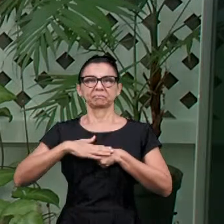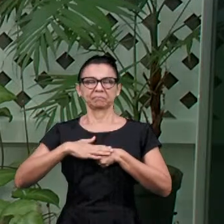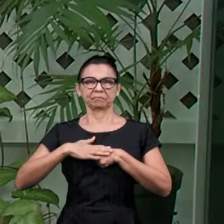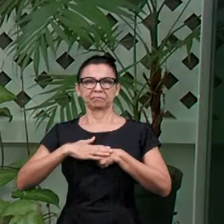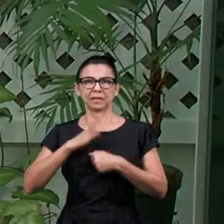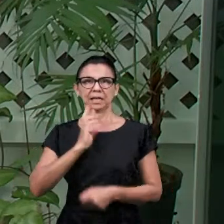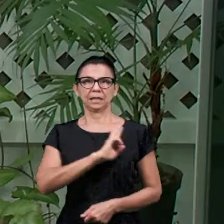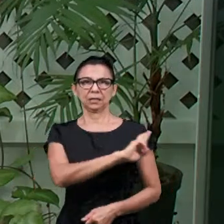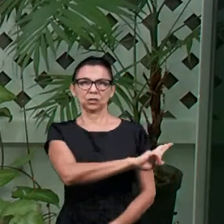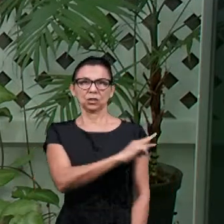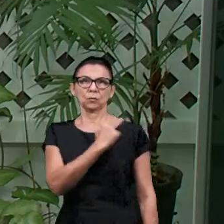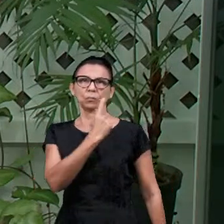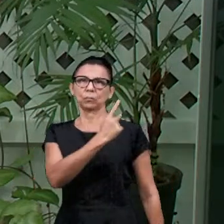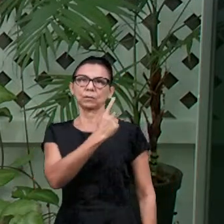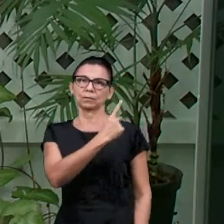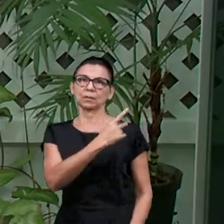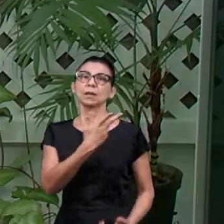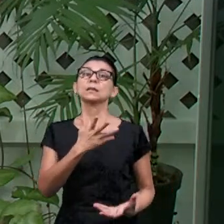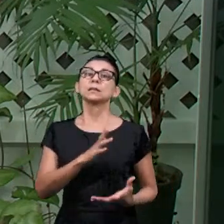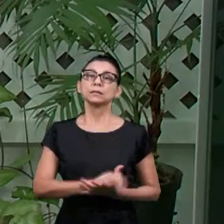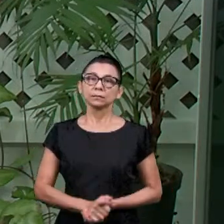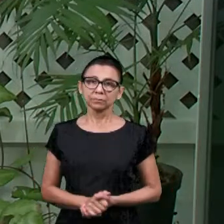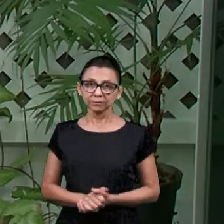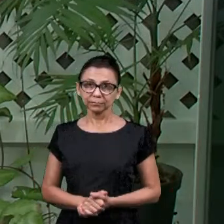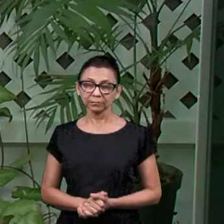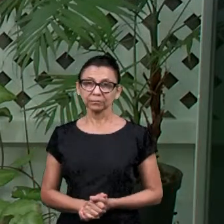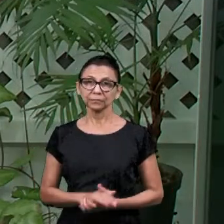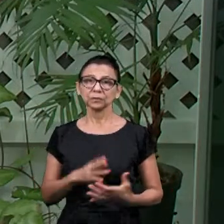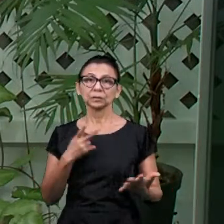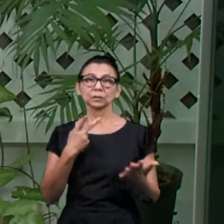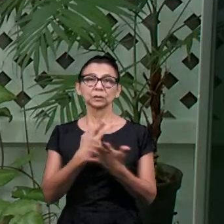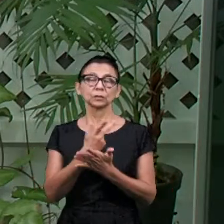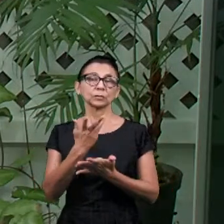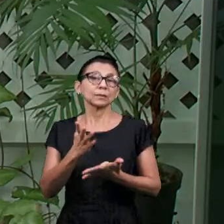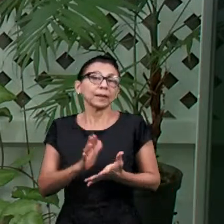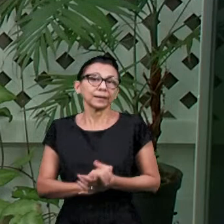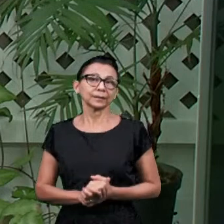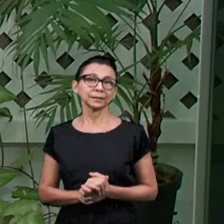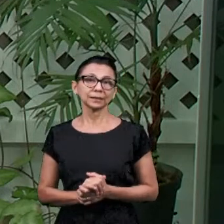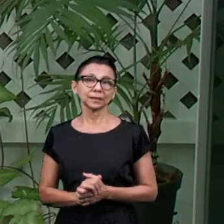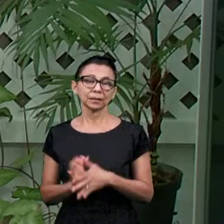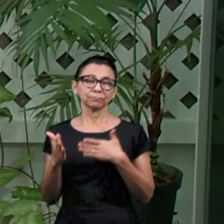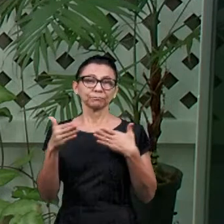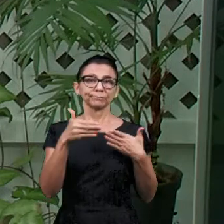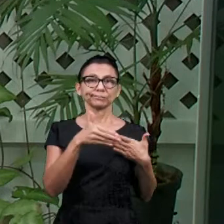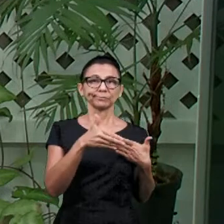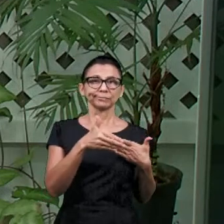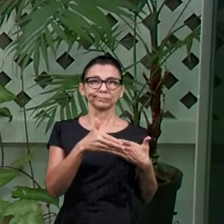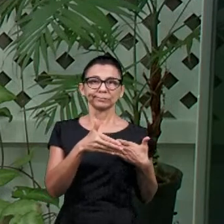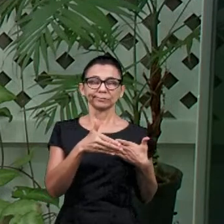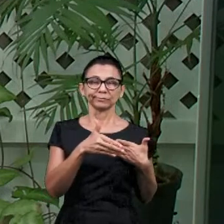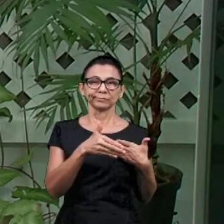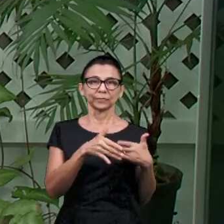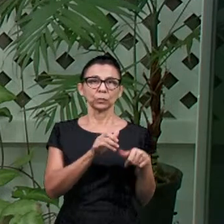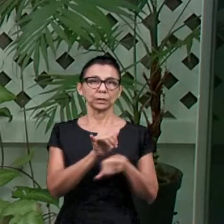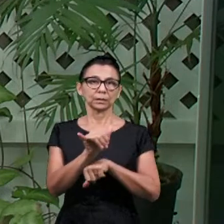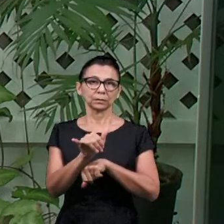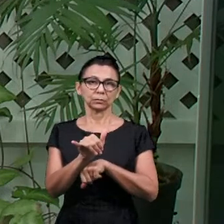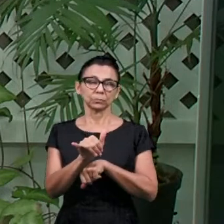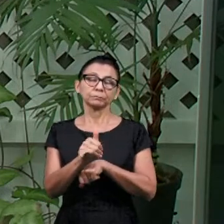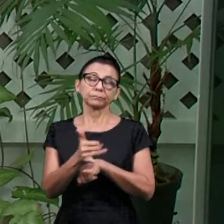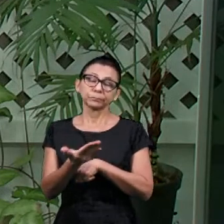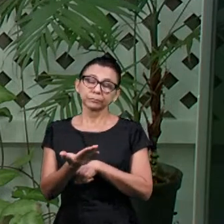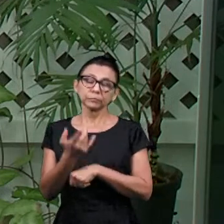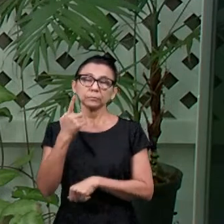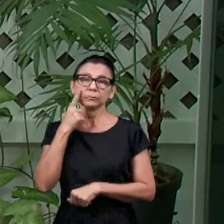árvore cresce, e o que vai acontecer? As aves do céu vão se abrigar ali embaixo. Meus irmãos, quando você vê a